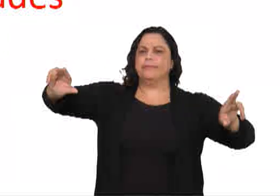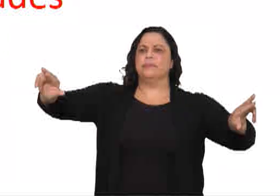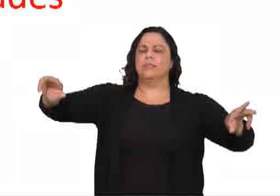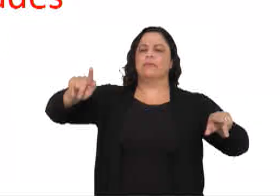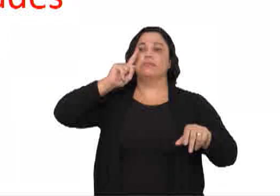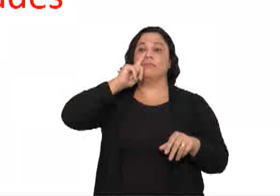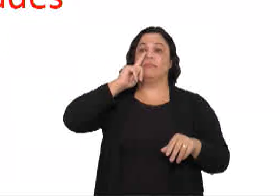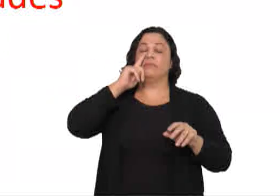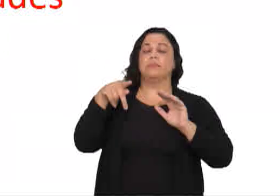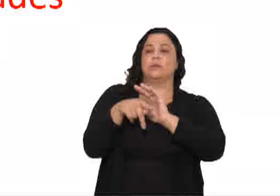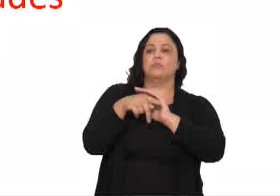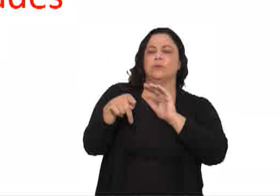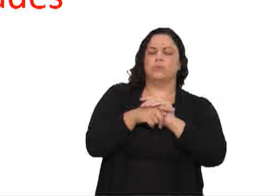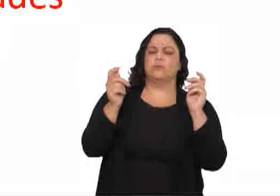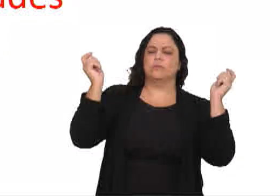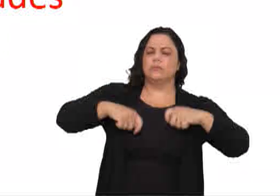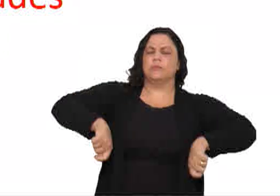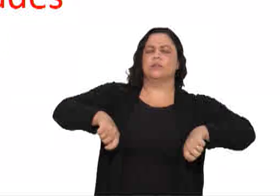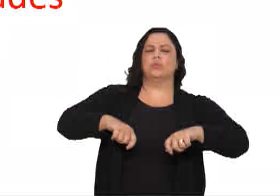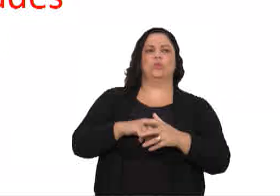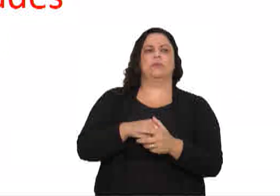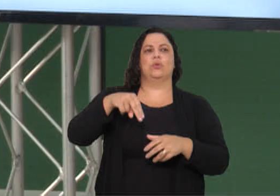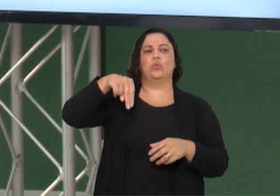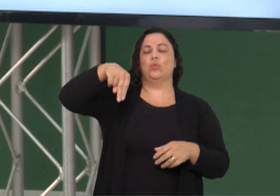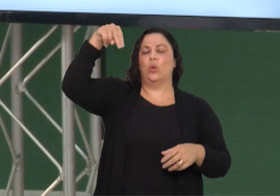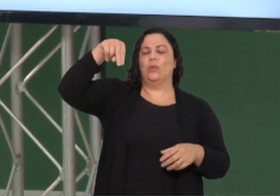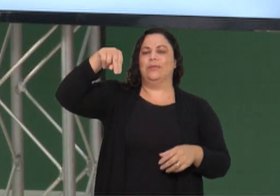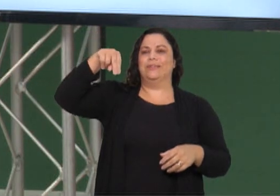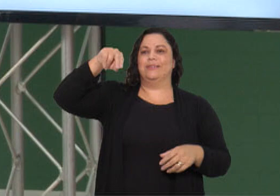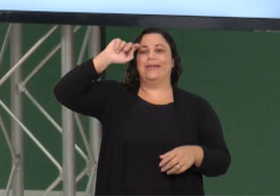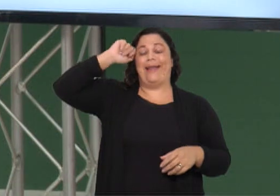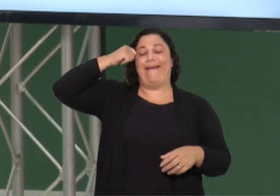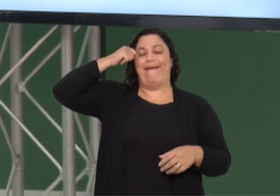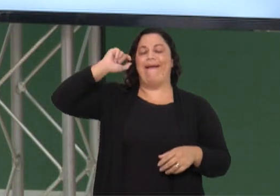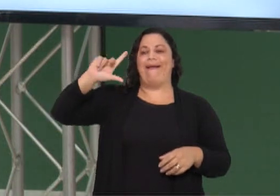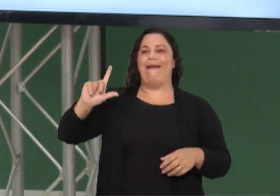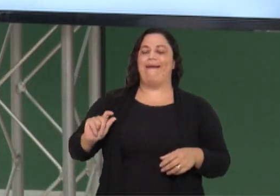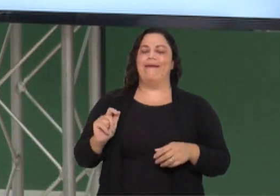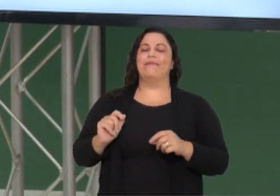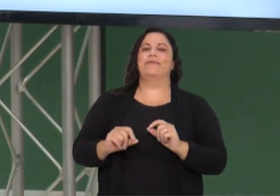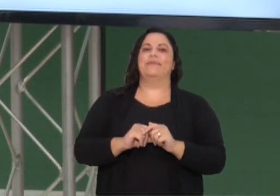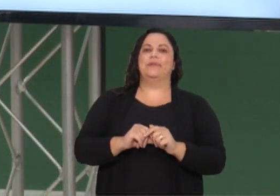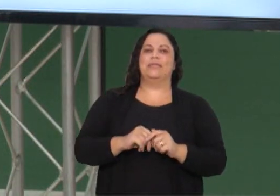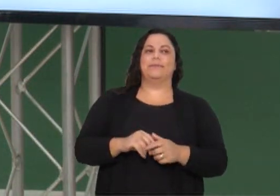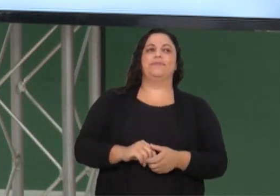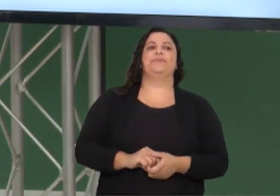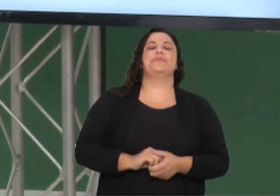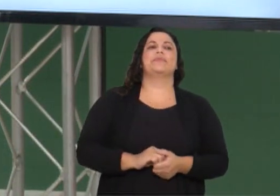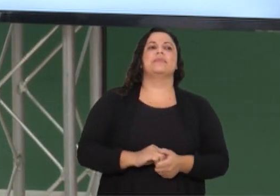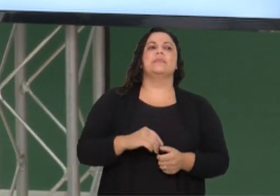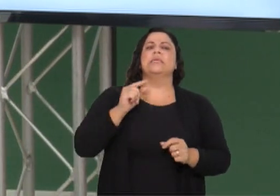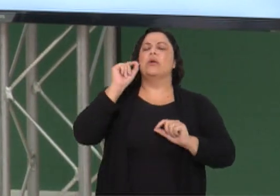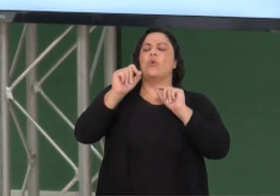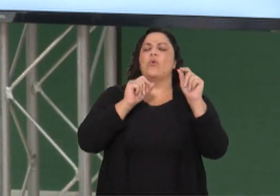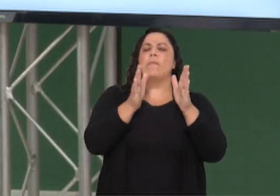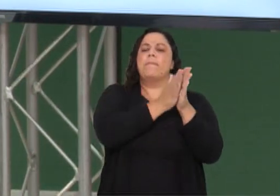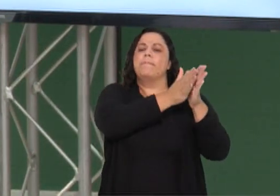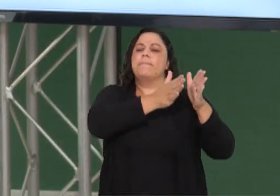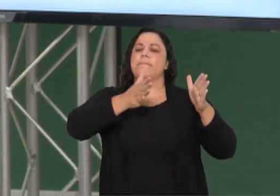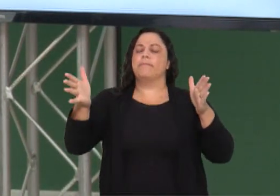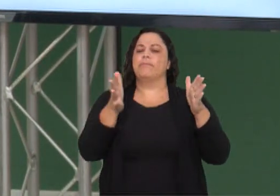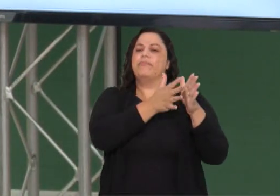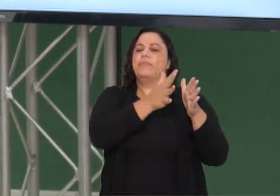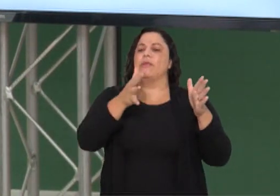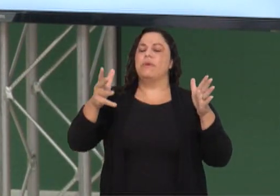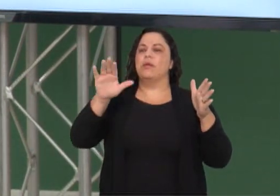regiões, inclusive no norte da África, no delta do Rio Nilo. Período arcaico, vamos lá, agora vamos ver quais são as principais características.